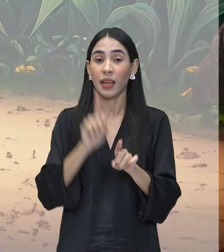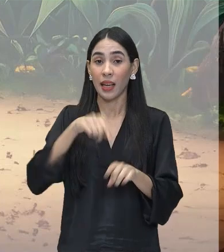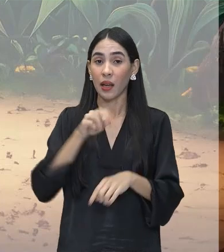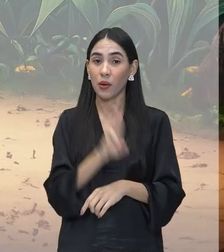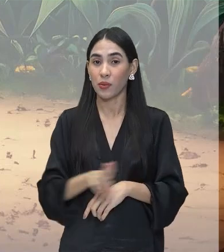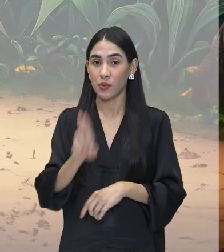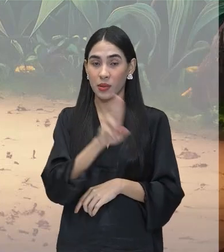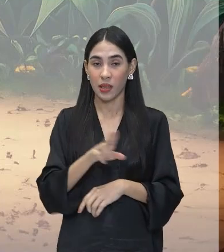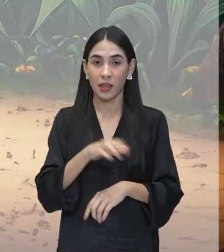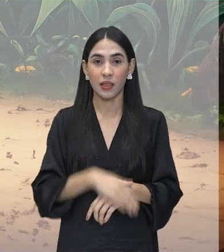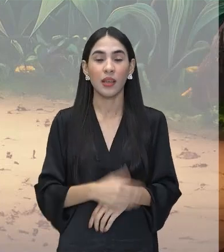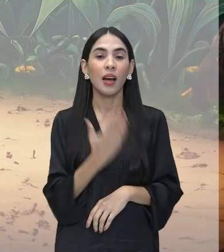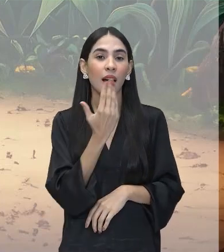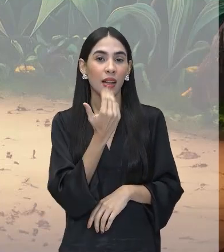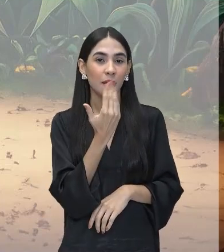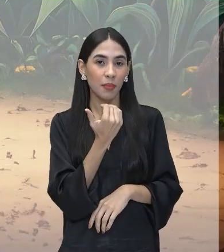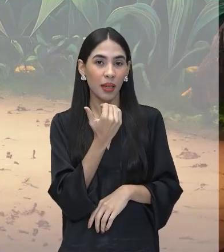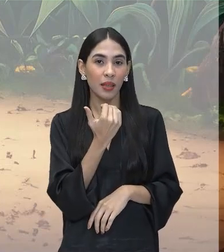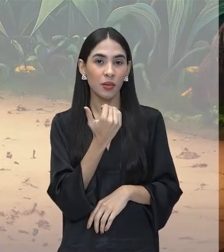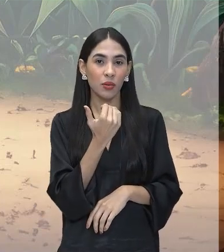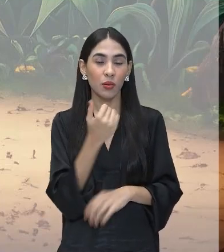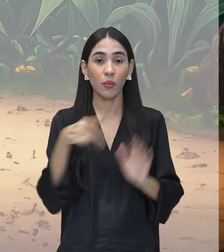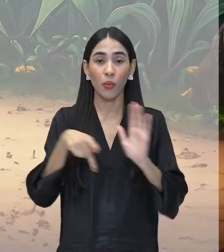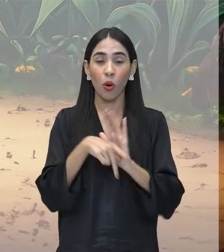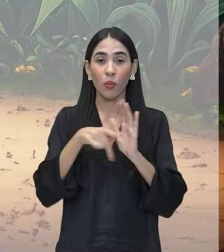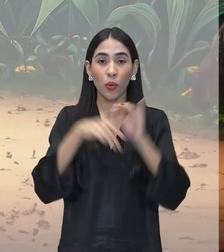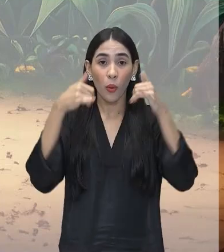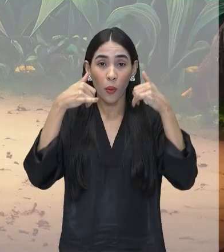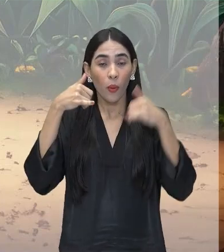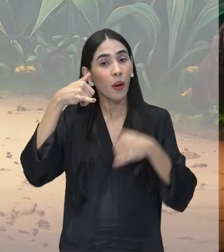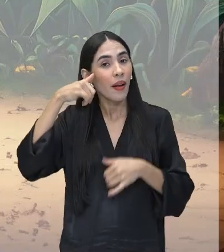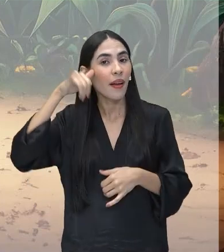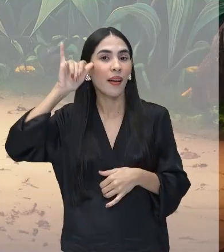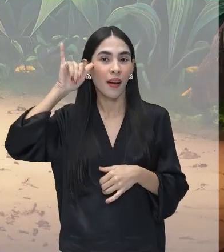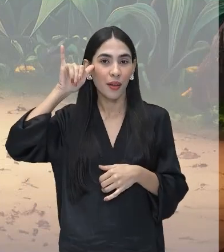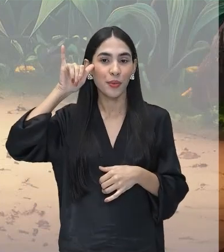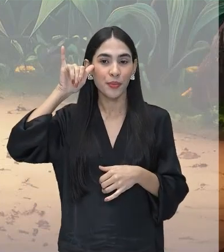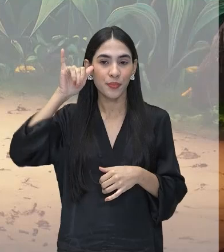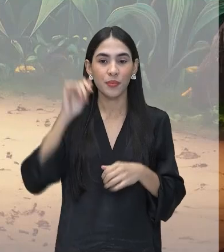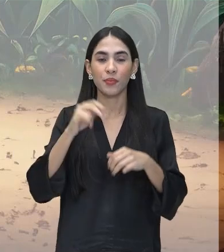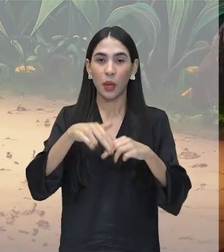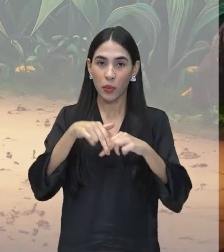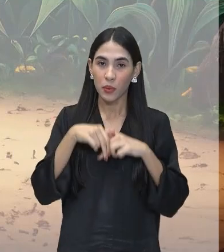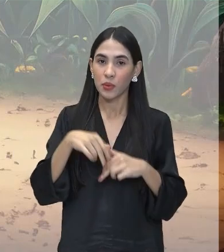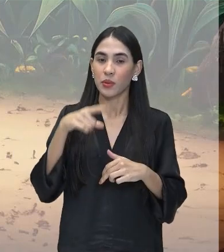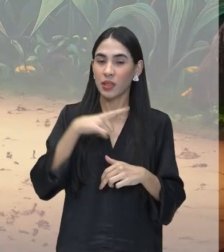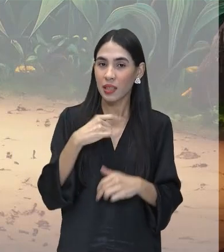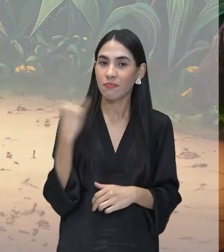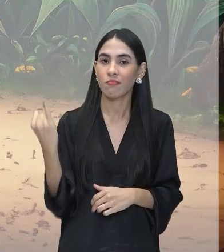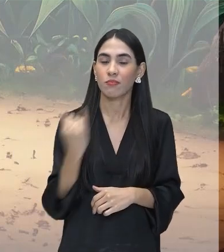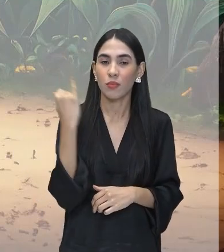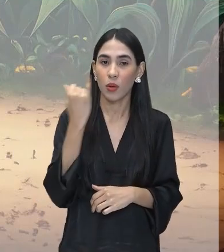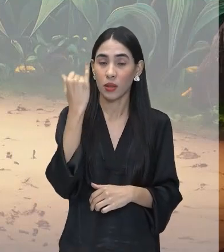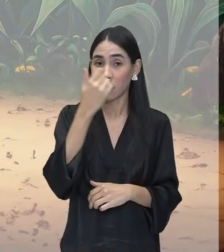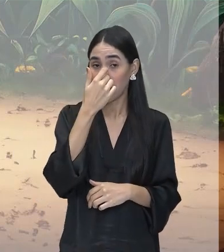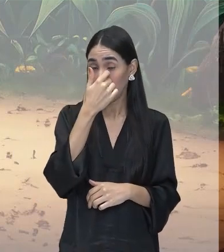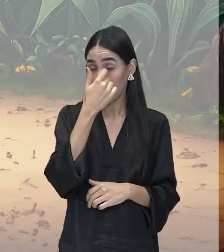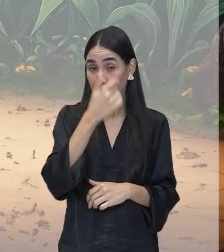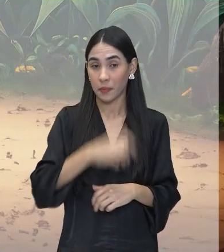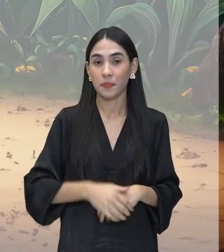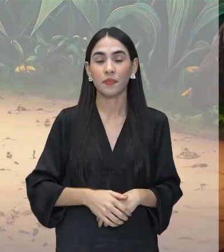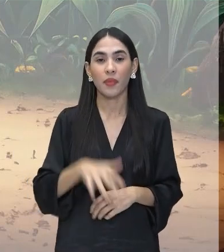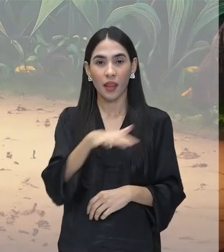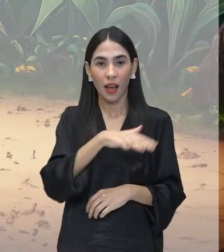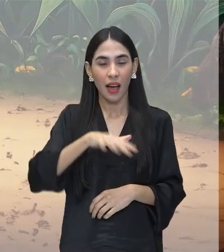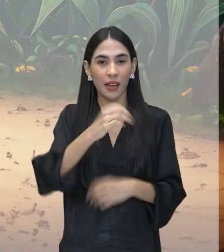utilizada na alimentação do gado, né? Então, por isso que ela tem uma grande importância em escala